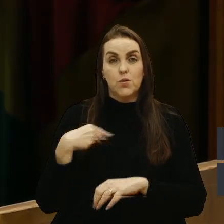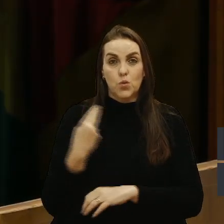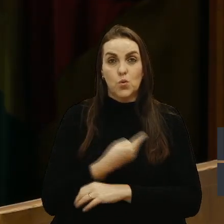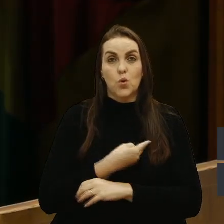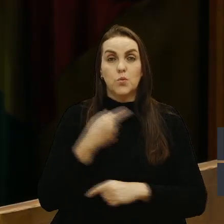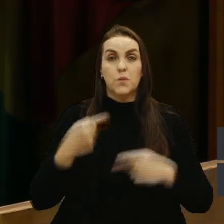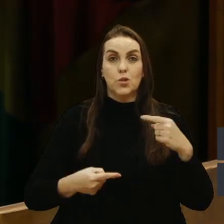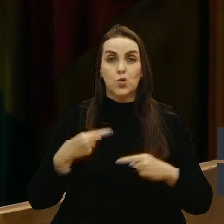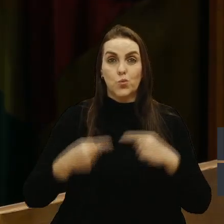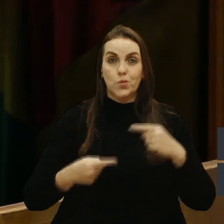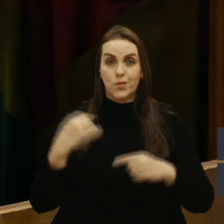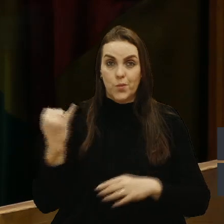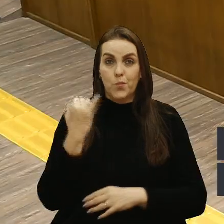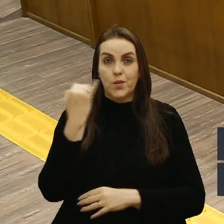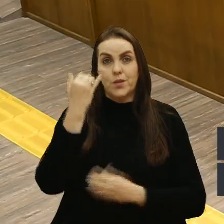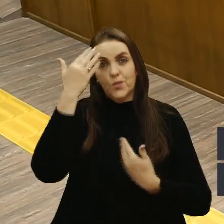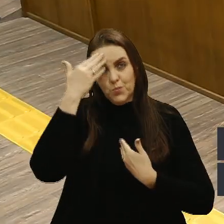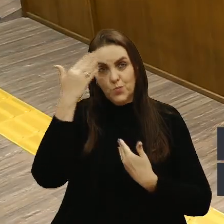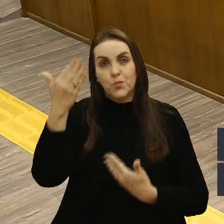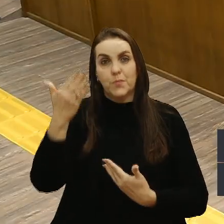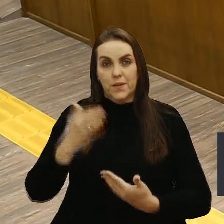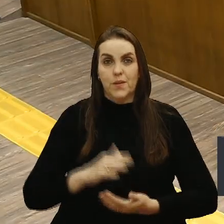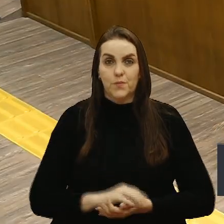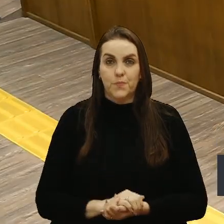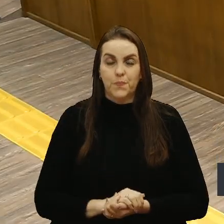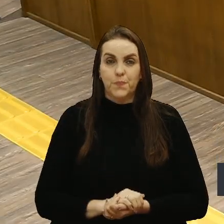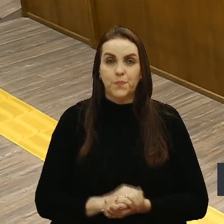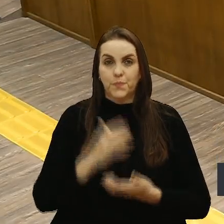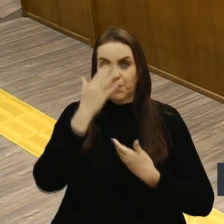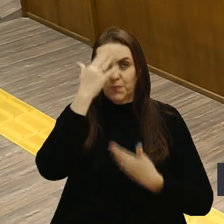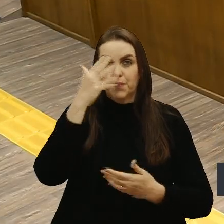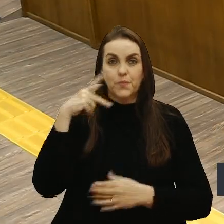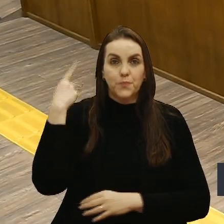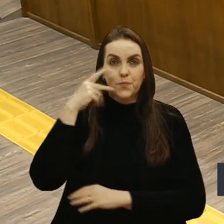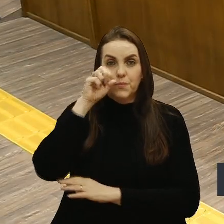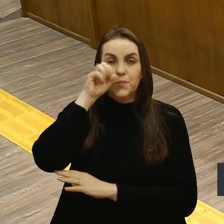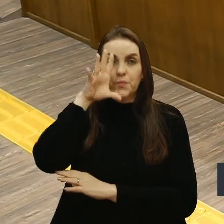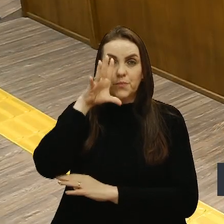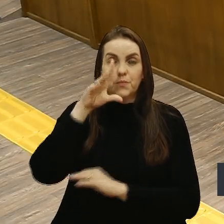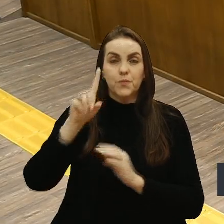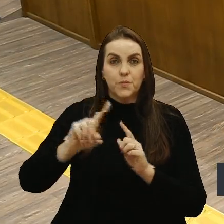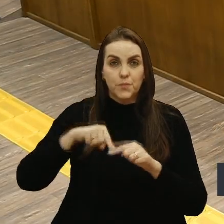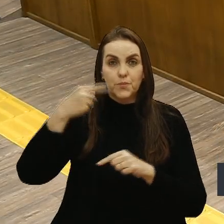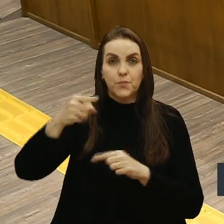discussão. Muito obrigado. Obrigado, vereador Fiuza. A próxima vereadora inscrita no grande expediente, vereadora Daiane.